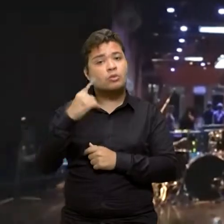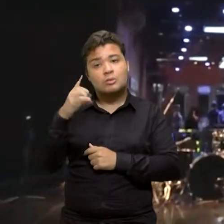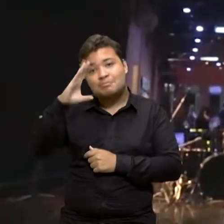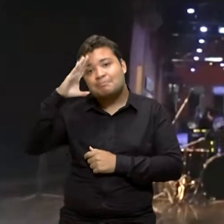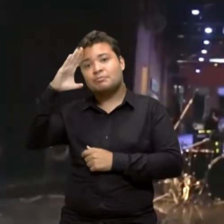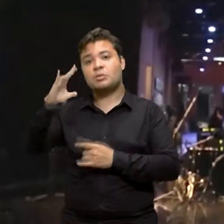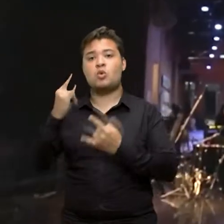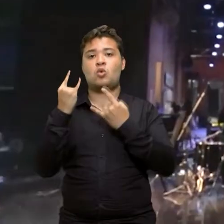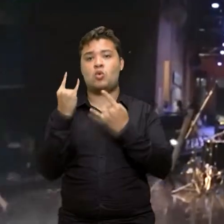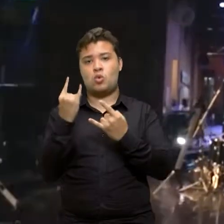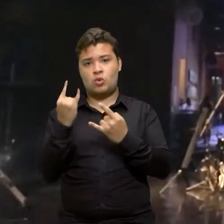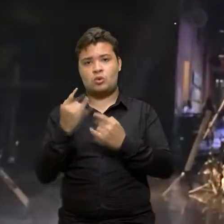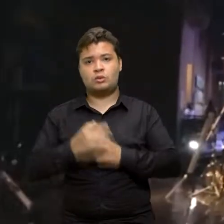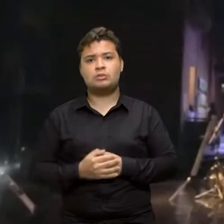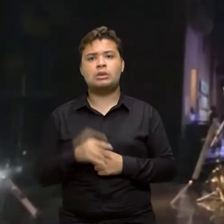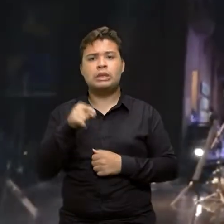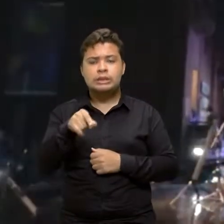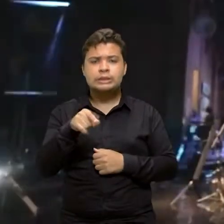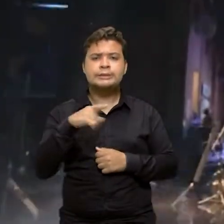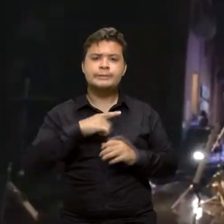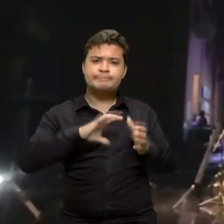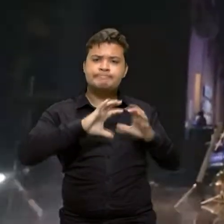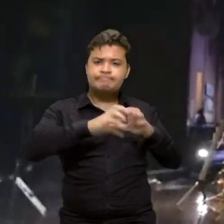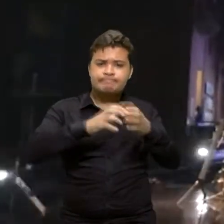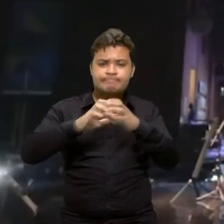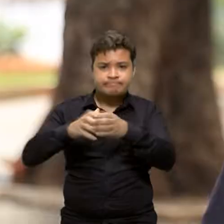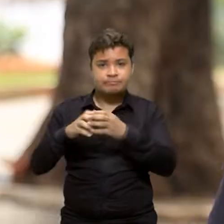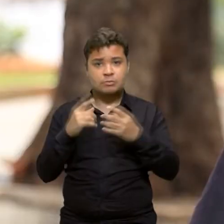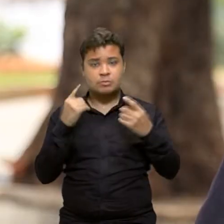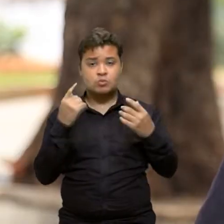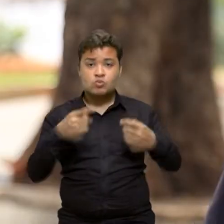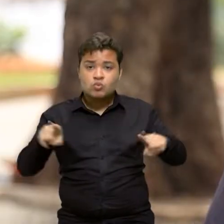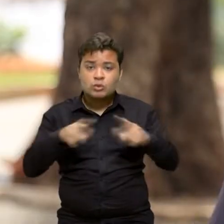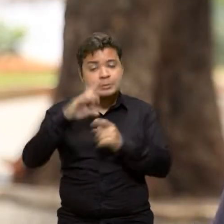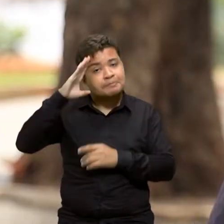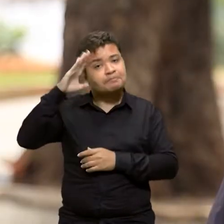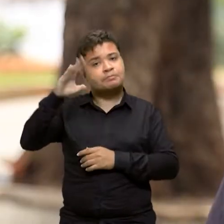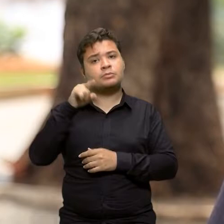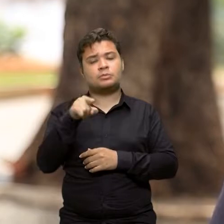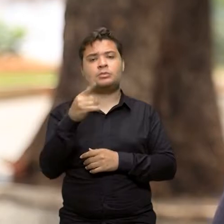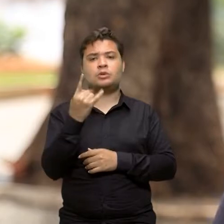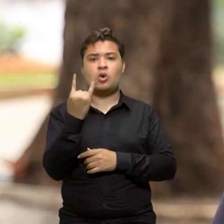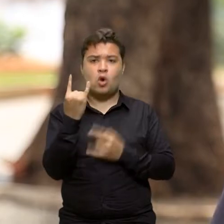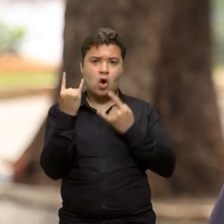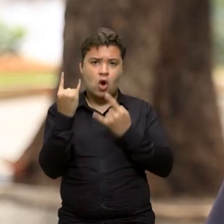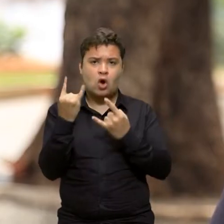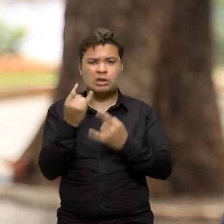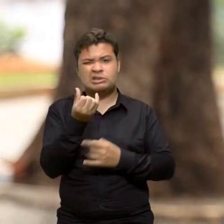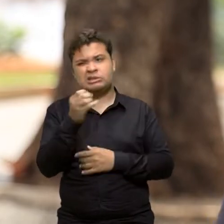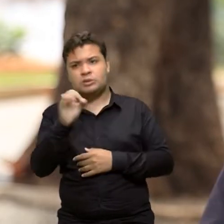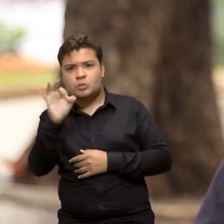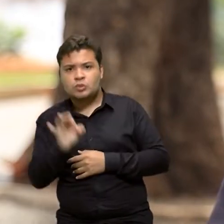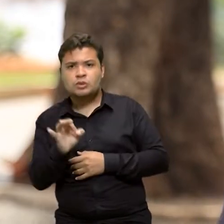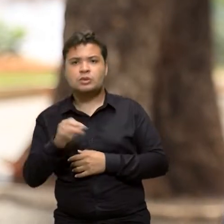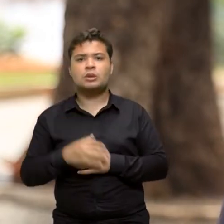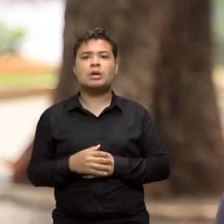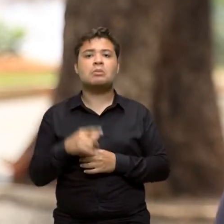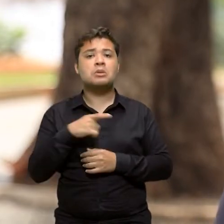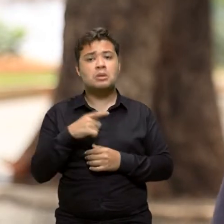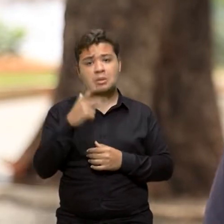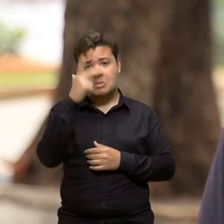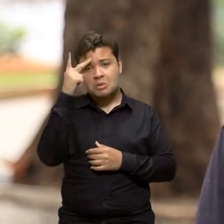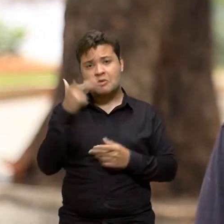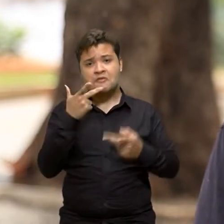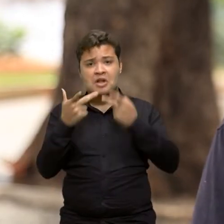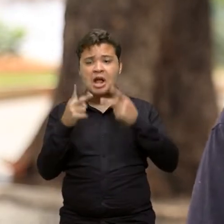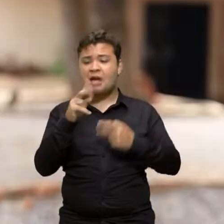nosso carro-chefe. As bandas da cidade, a maioria do festival, 60% das bandas são de rock. Apesar do público, às vezes, torcer um pouco o